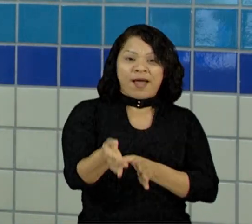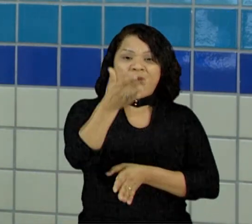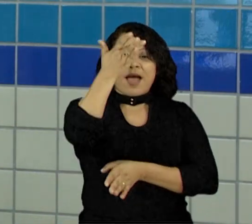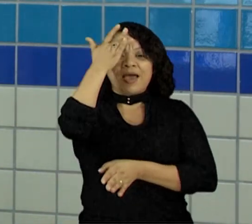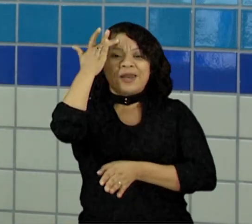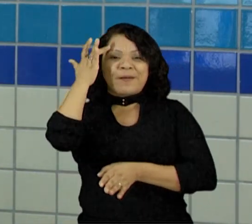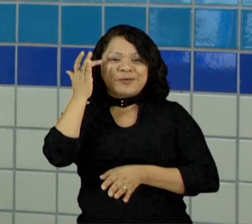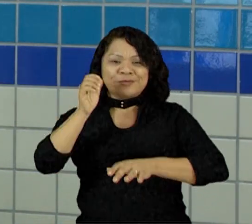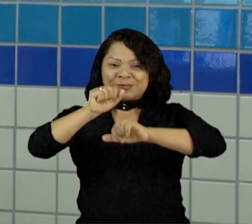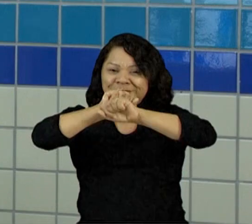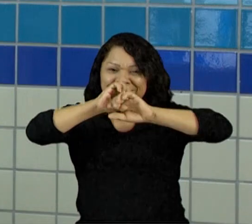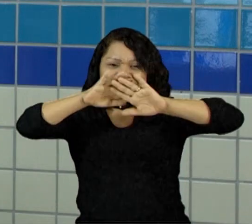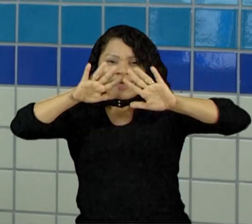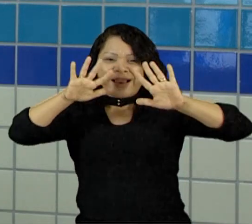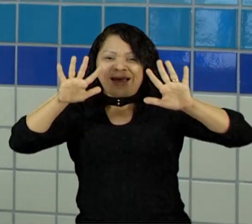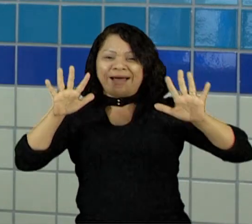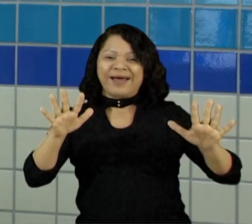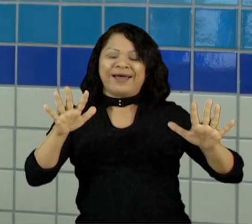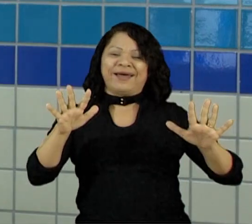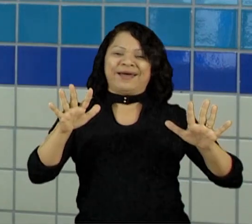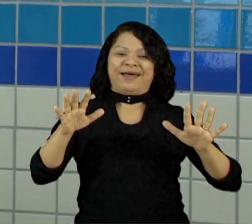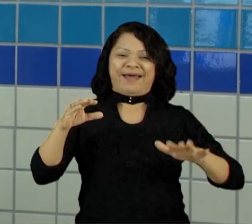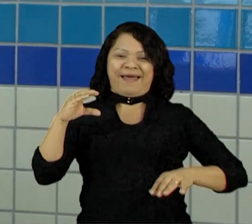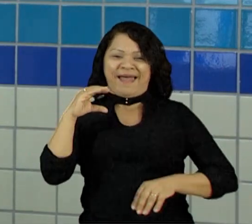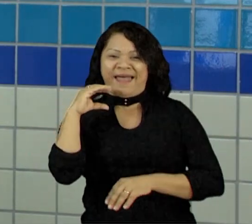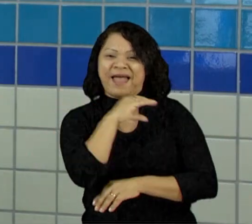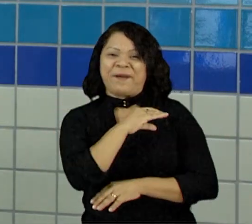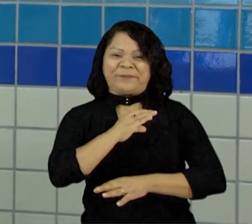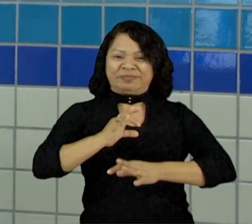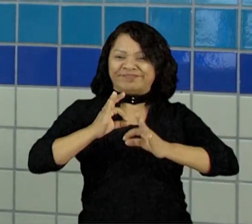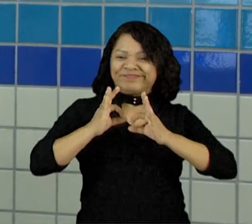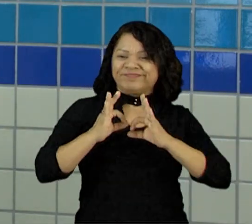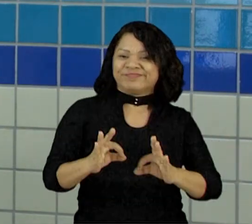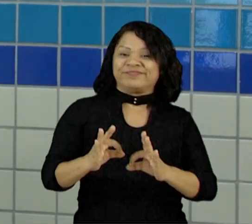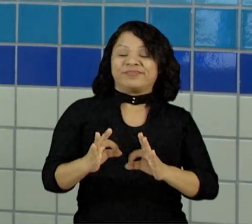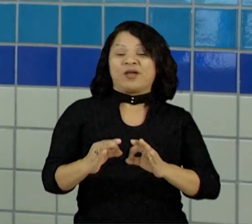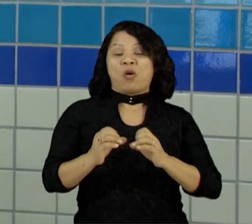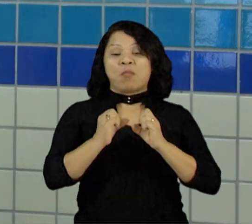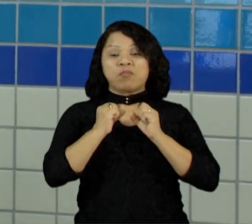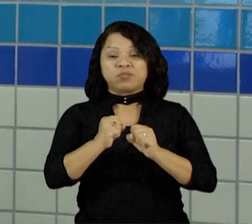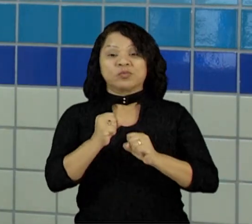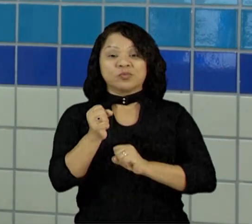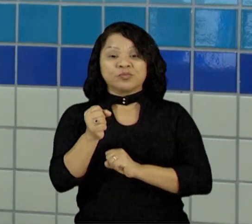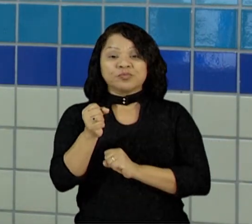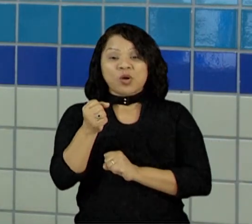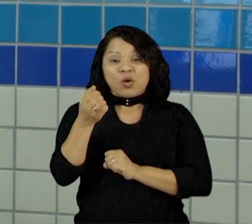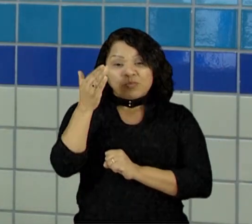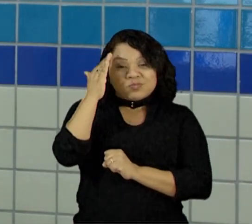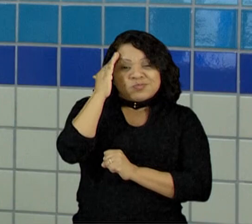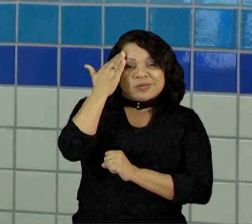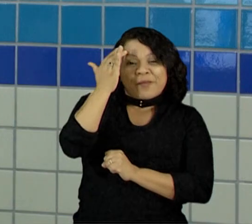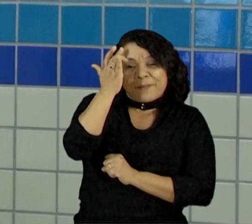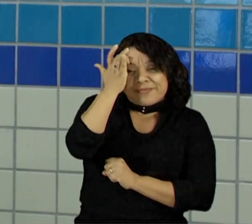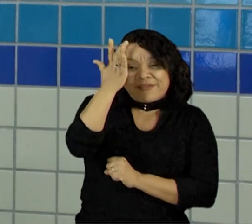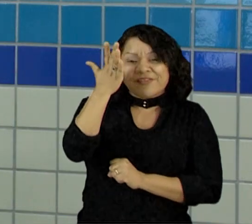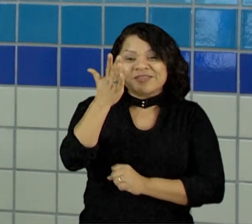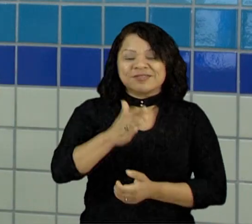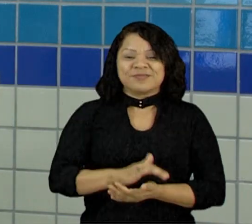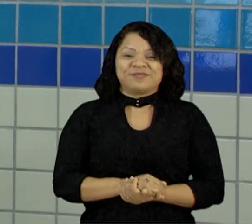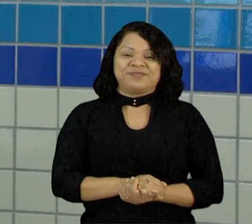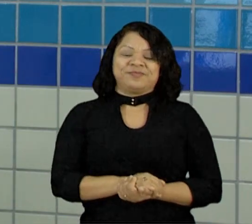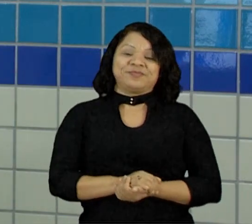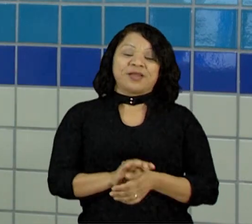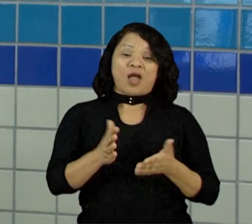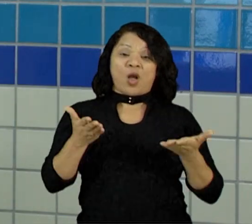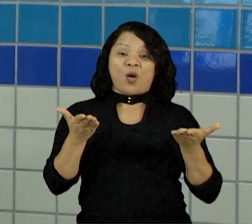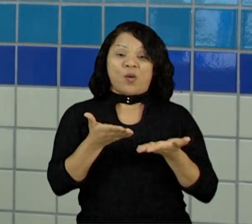bem clara, rápida, eficaz, né? Que ele possa compreender bem fácil. Hoje,